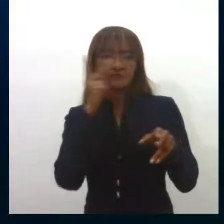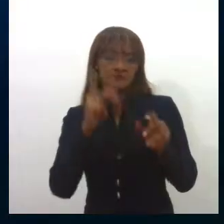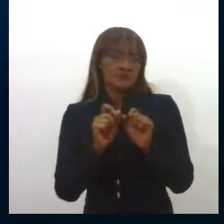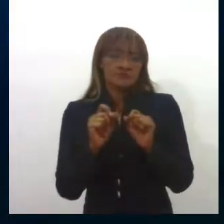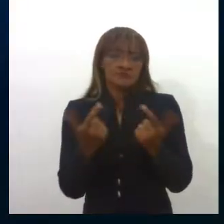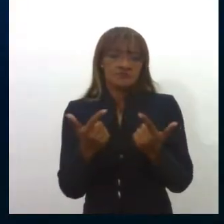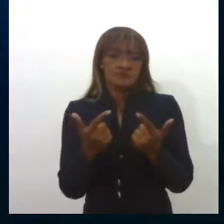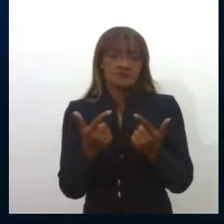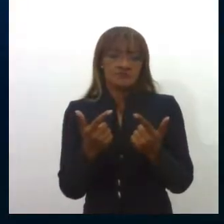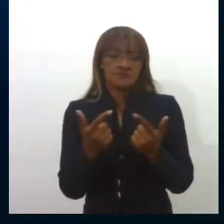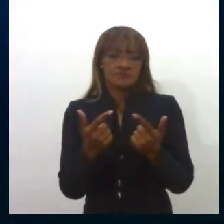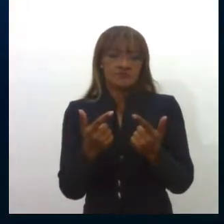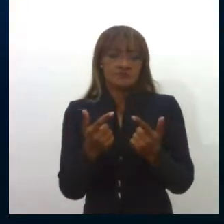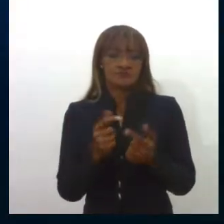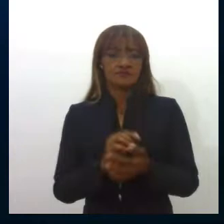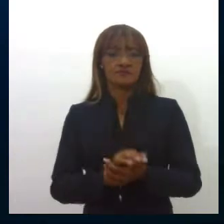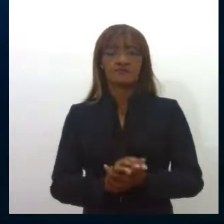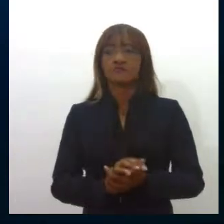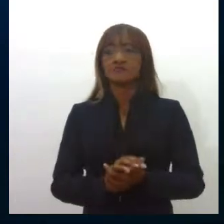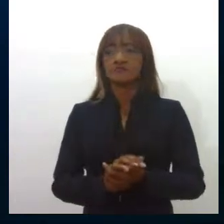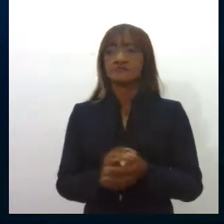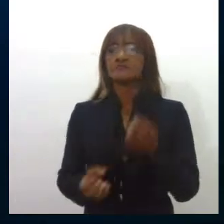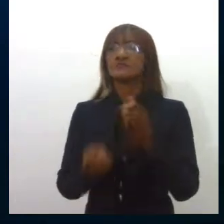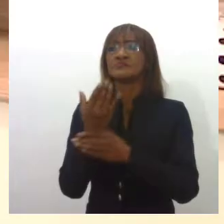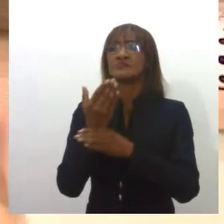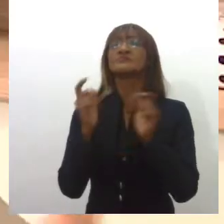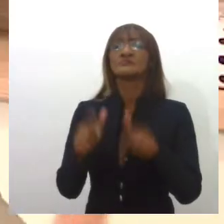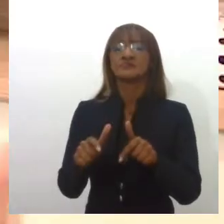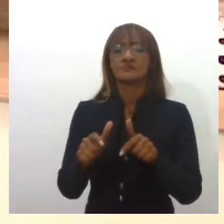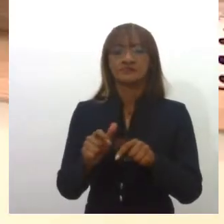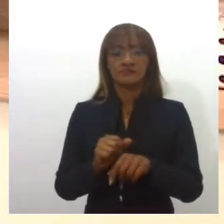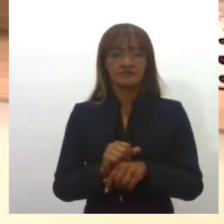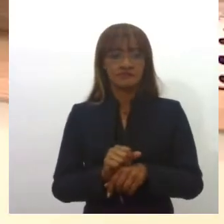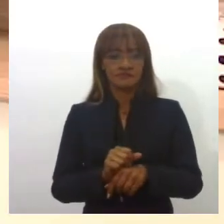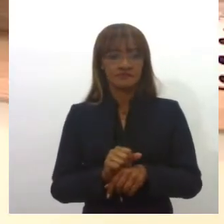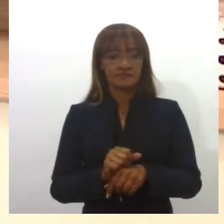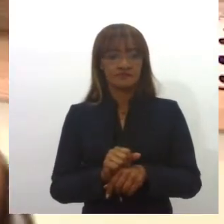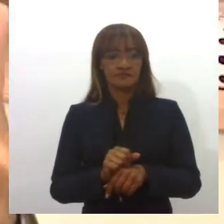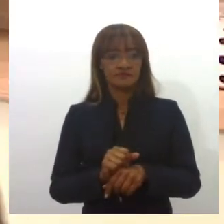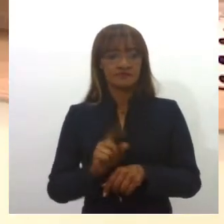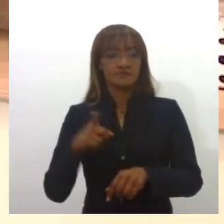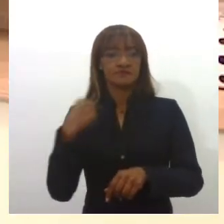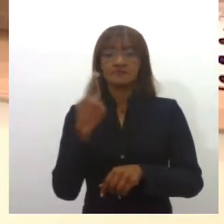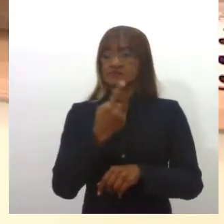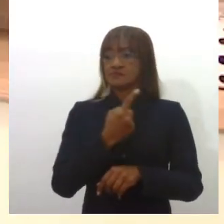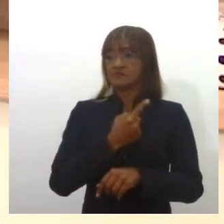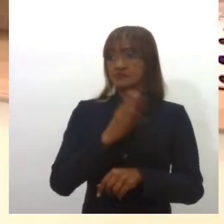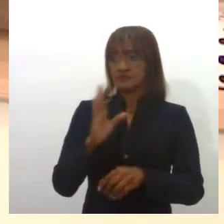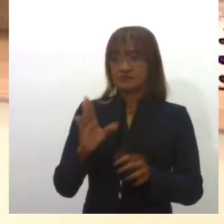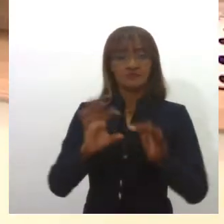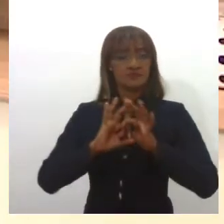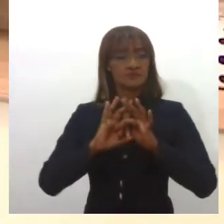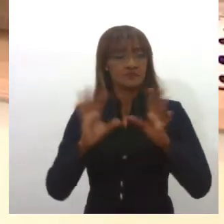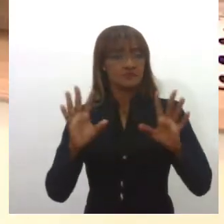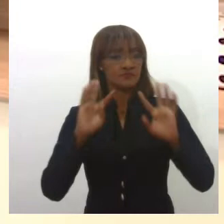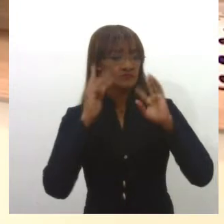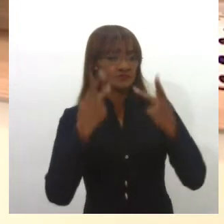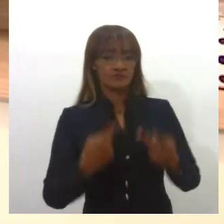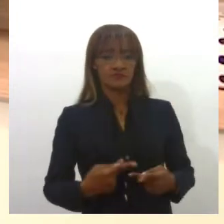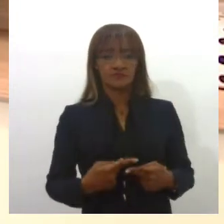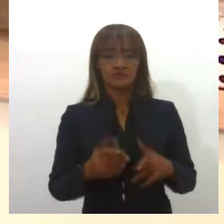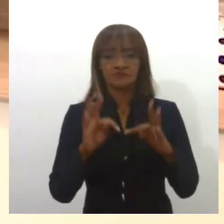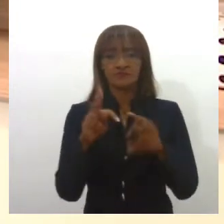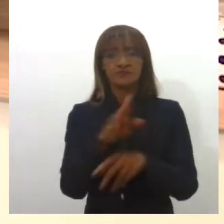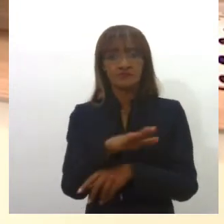não o é. Onde nasce a corrupção? Na nossa formação humana de liberdade. Qualquer